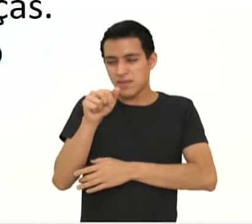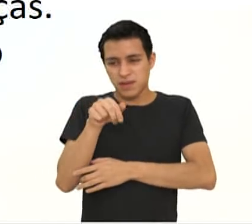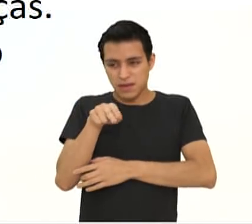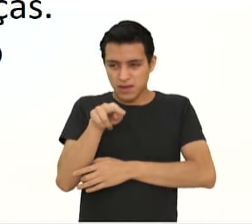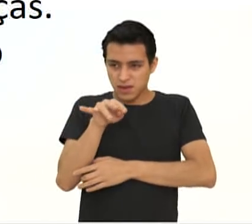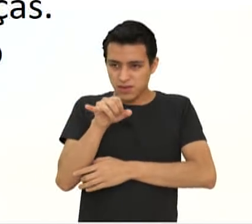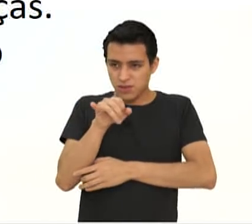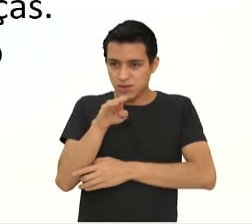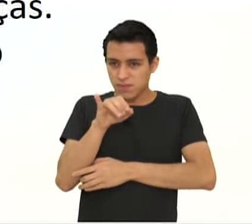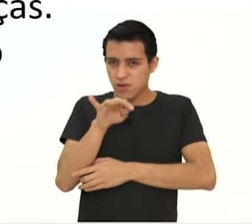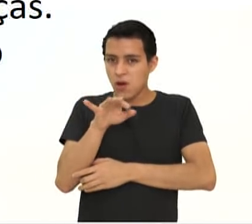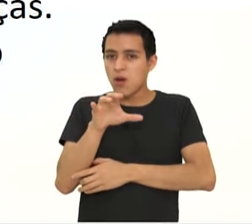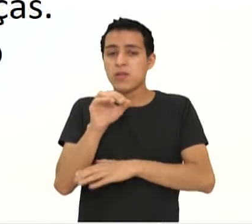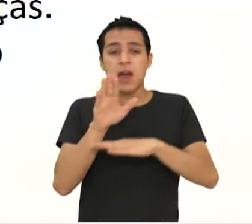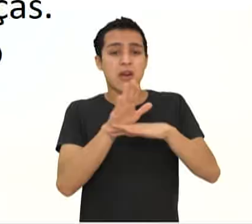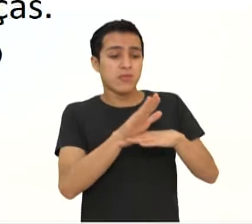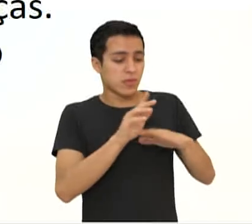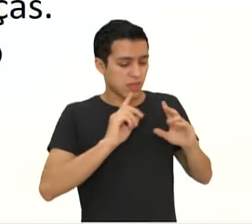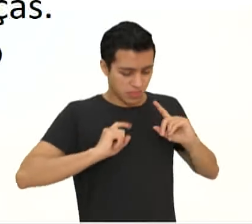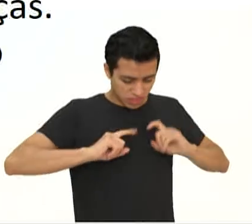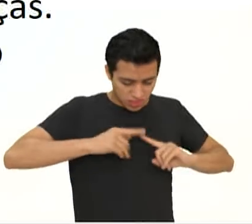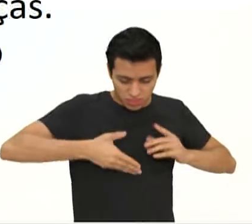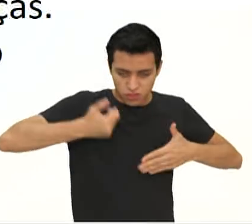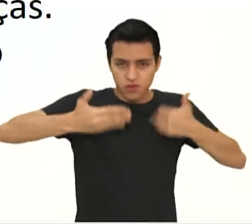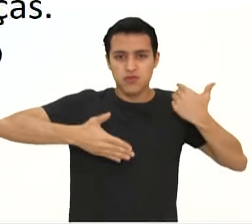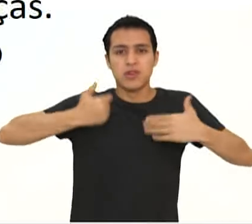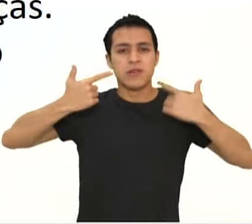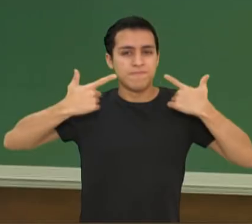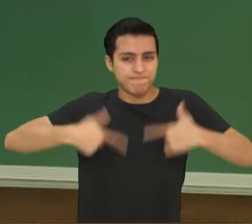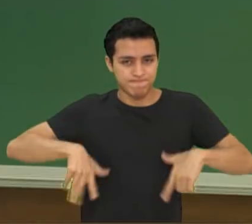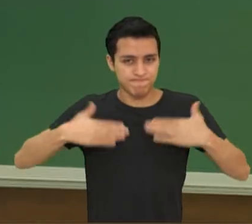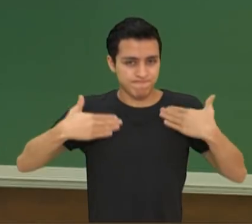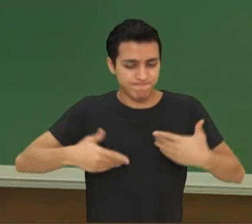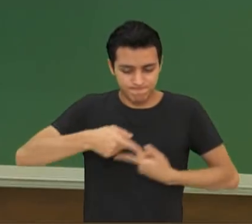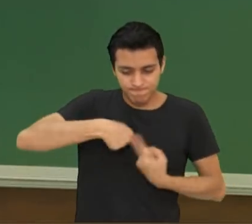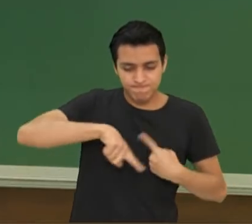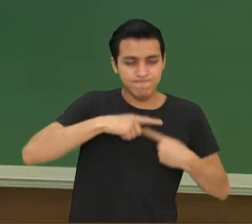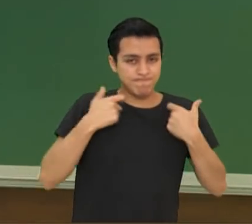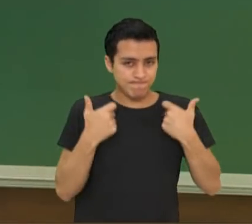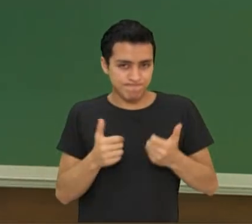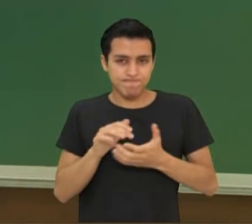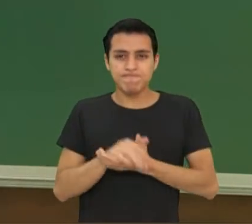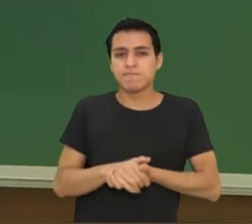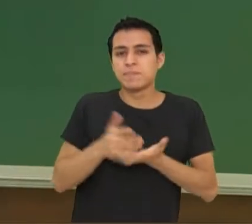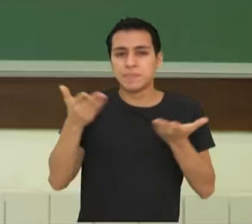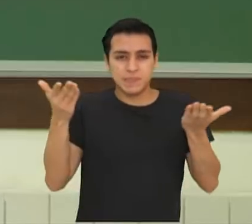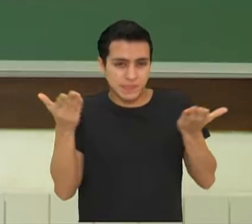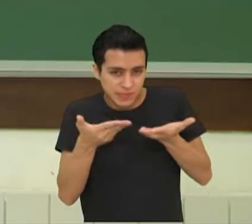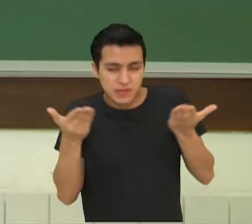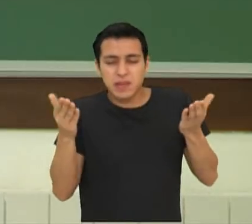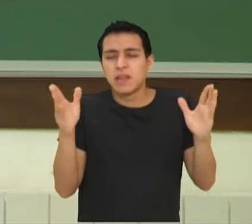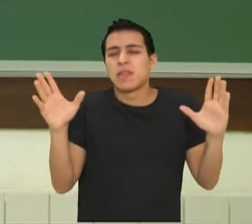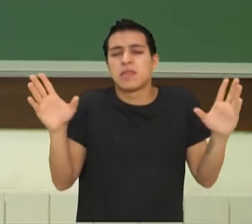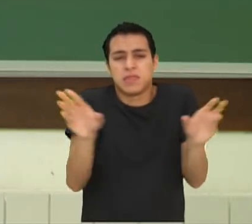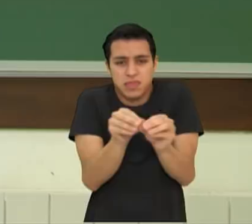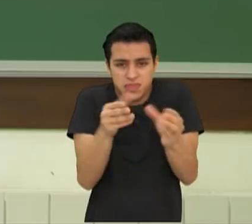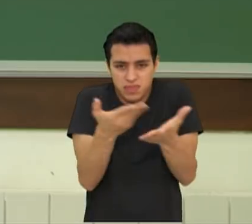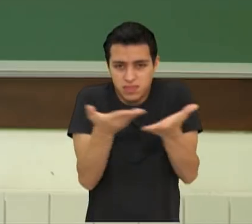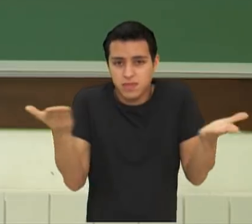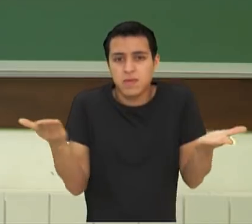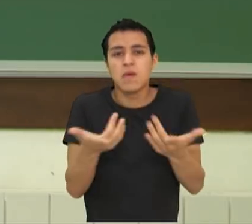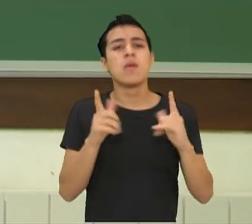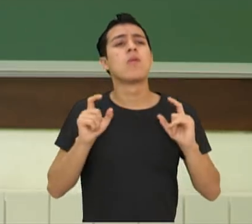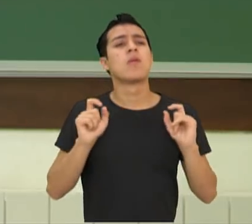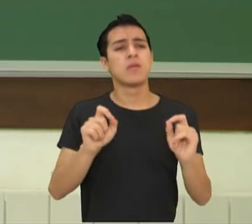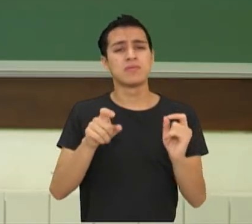a eliminar o parasita do nosso organismo. Muito bem. Agora, pessoal, para finalizar a nossa aula de hoje, a gente